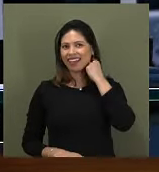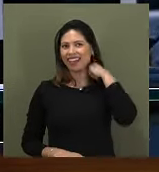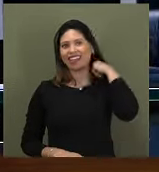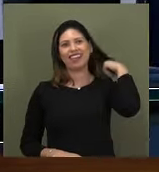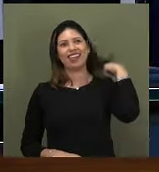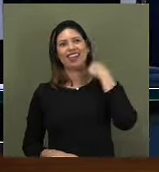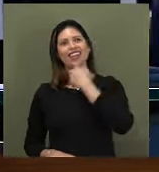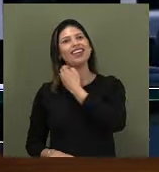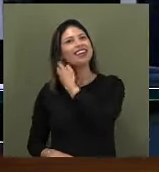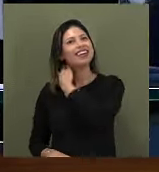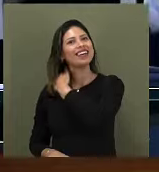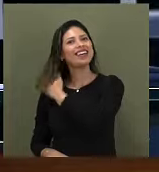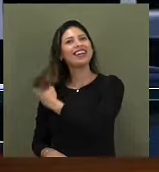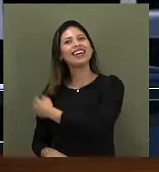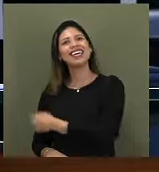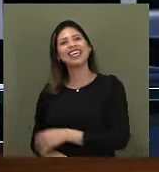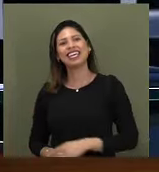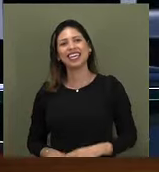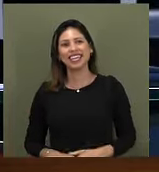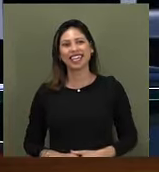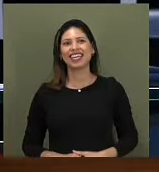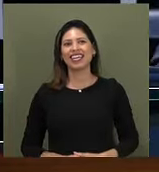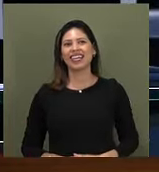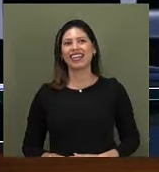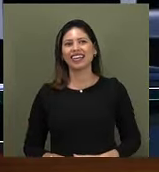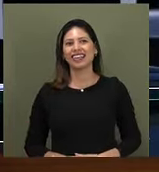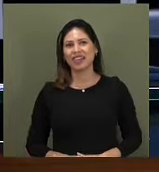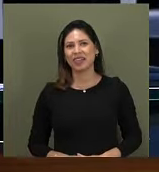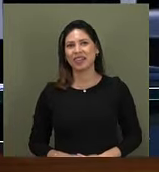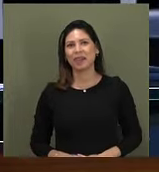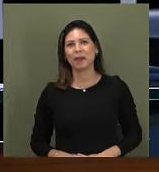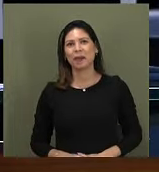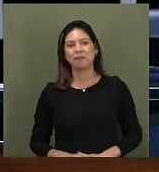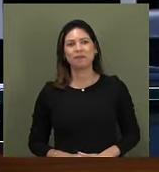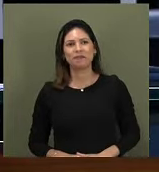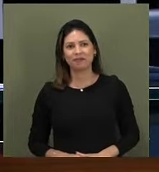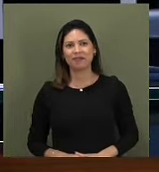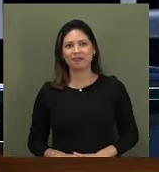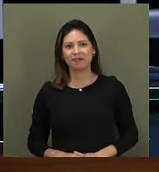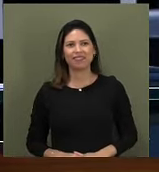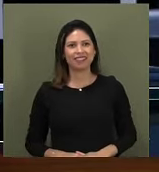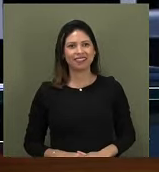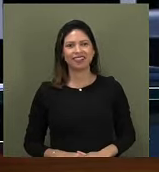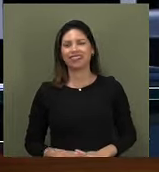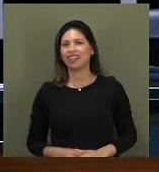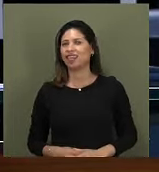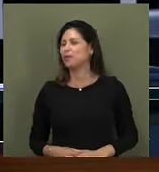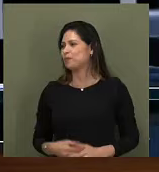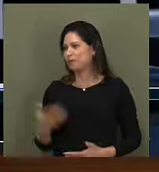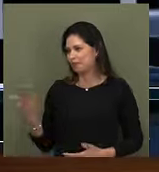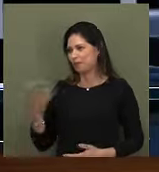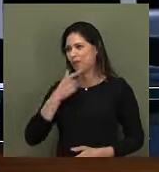10 mas o parte está incluído nos 10 quem quem concede é vossa excelência Senador Paulo Paim como próximo